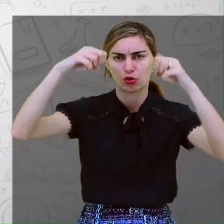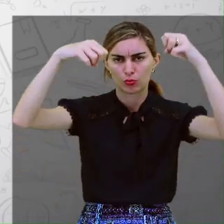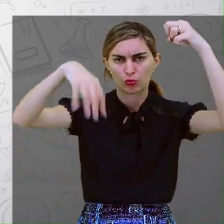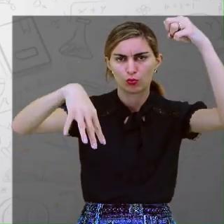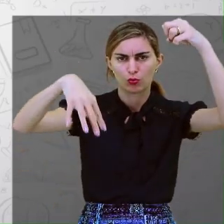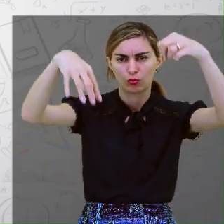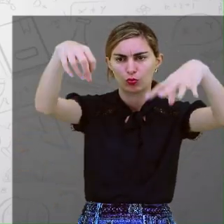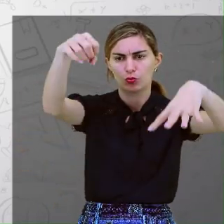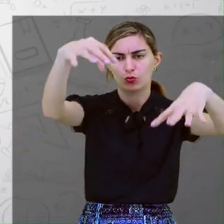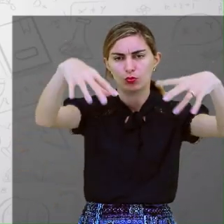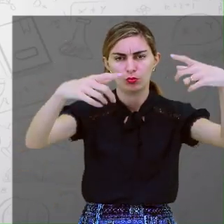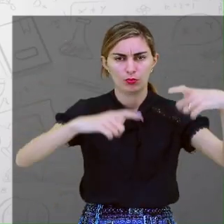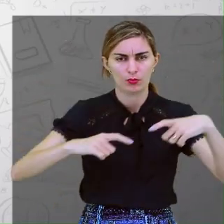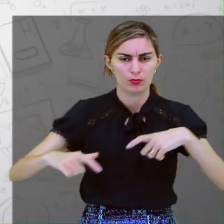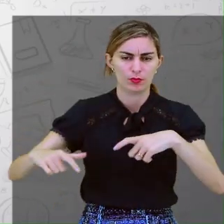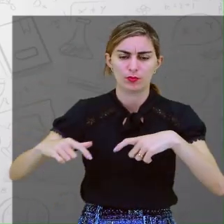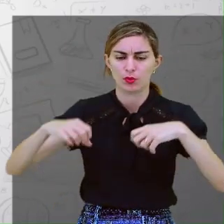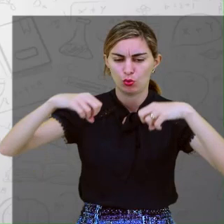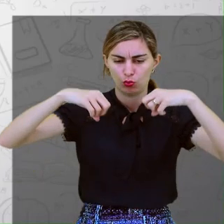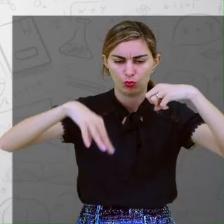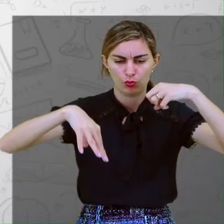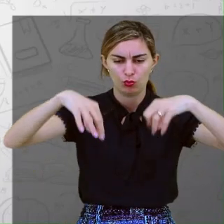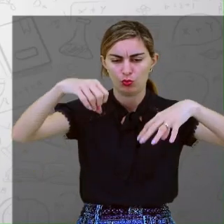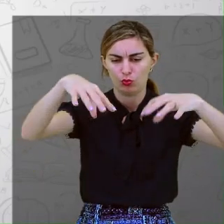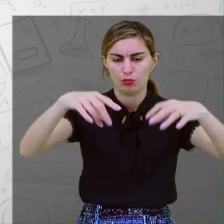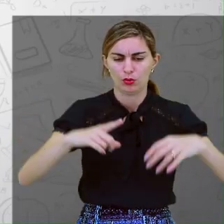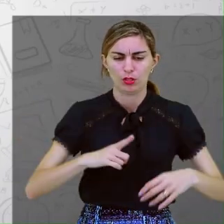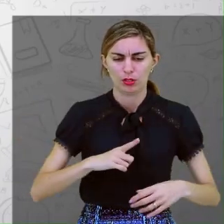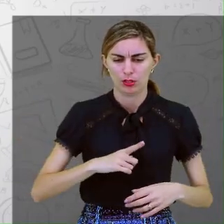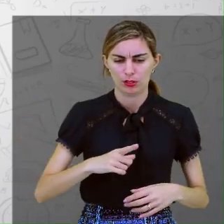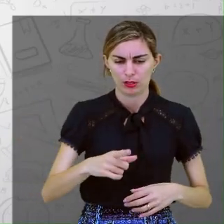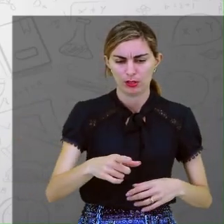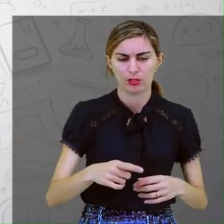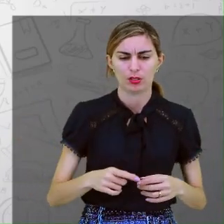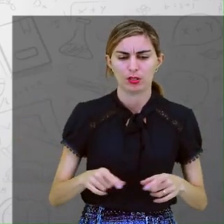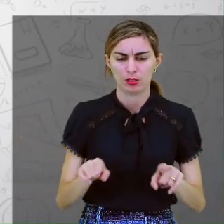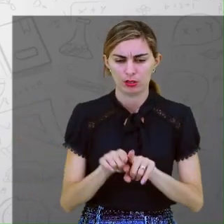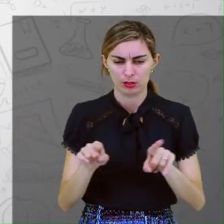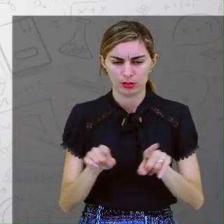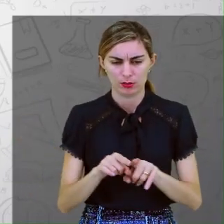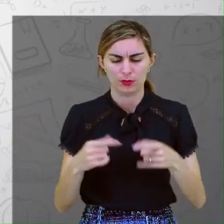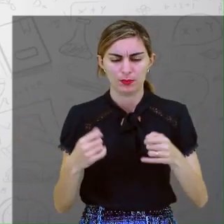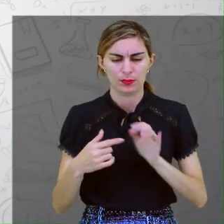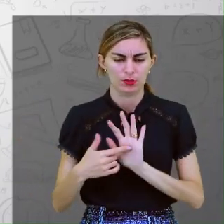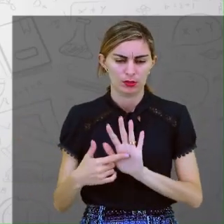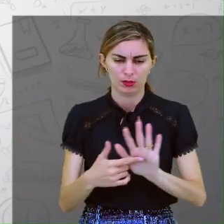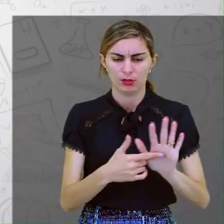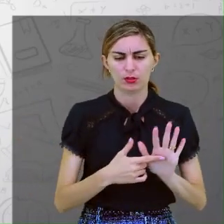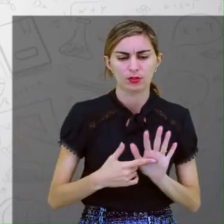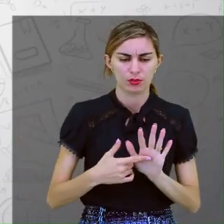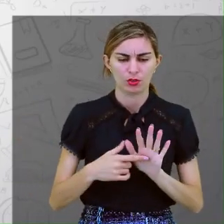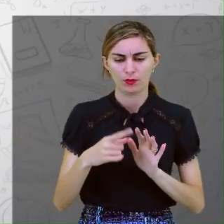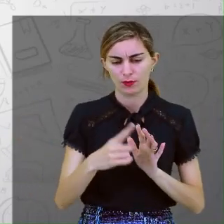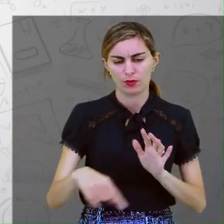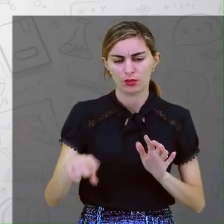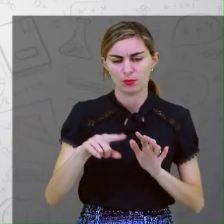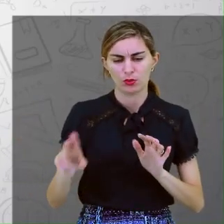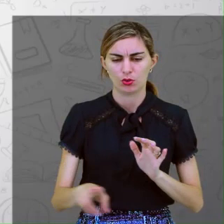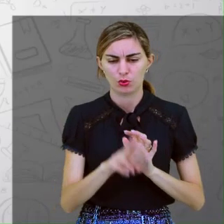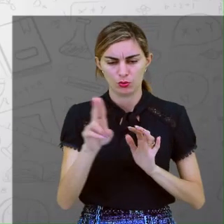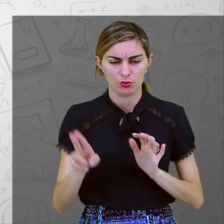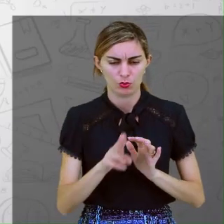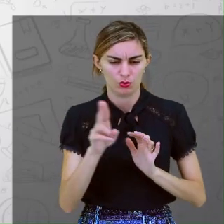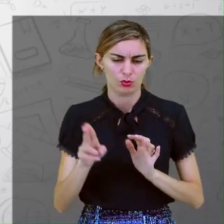edificação. Então, na planta de iluminação a gente tem uma simbologia que ela também deve ser indicada. Vocês podem